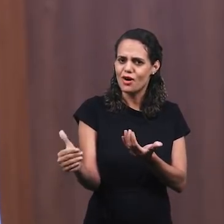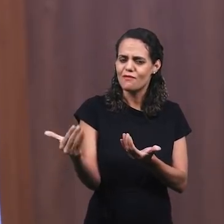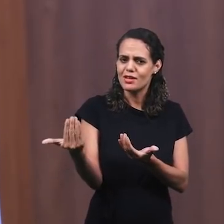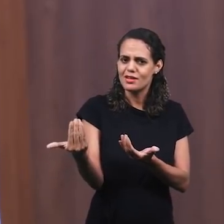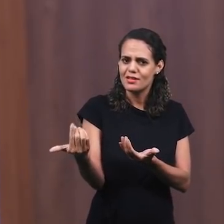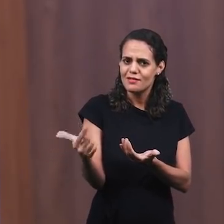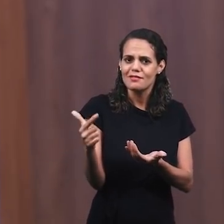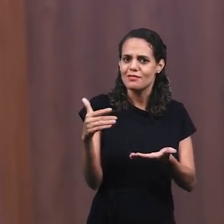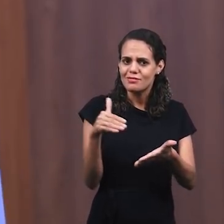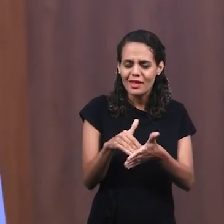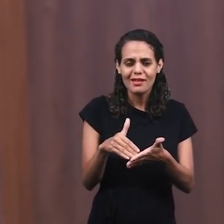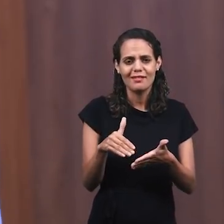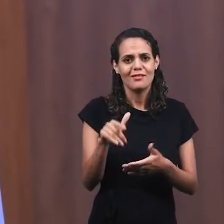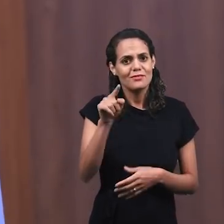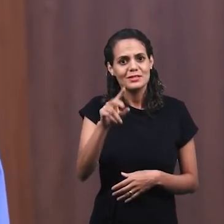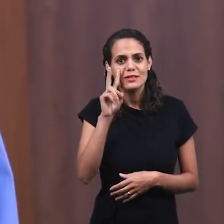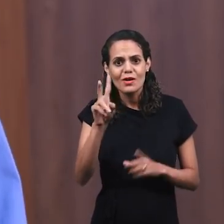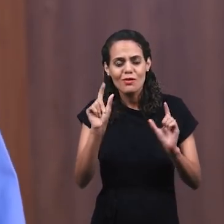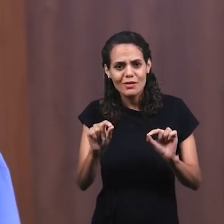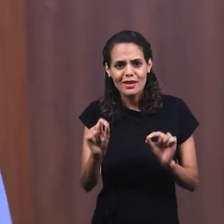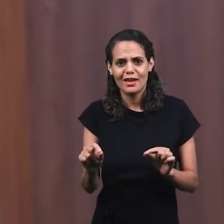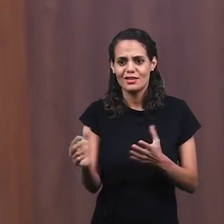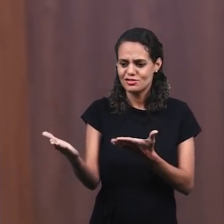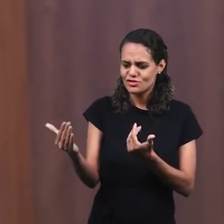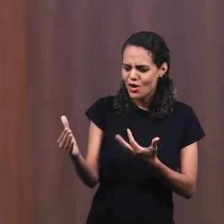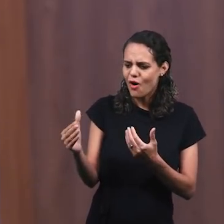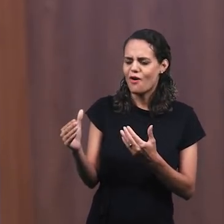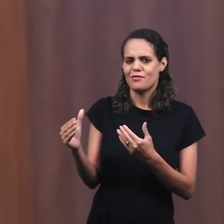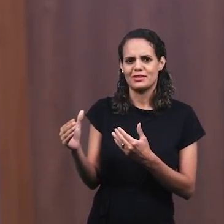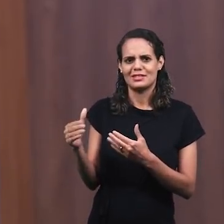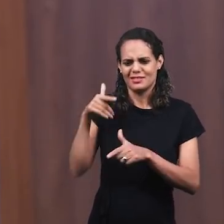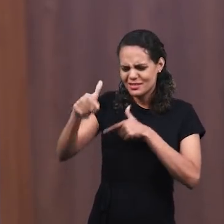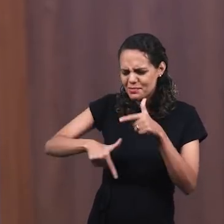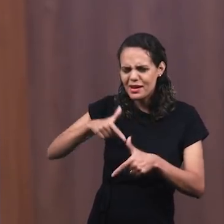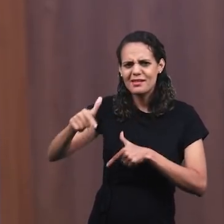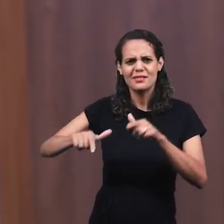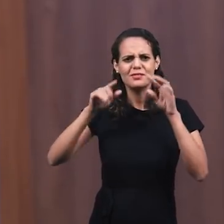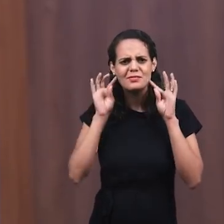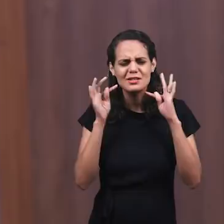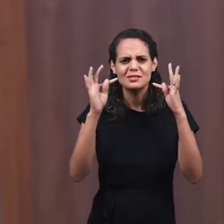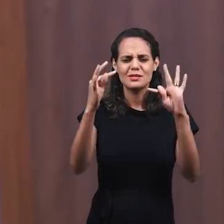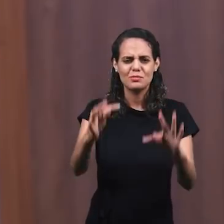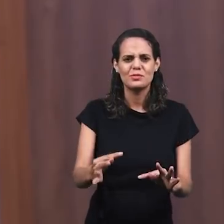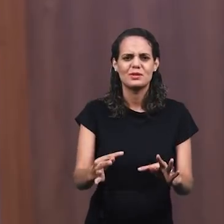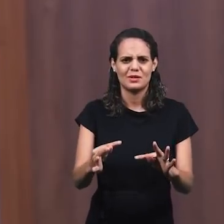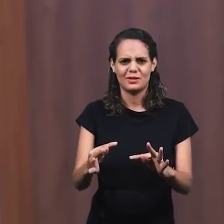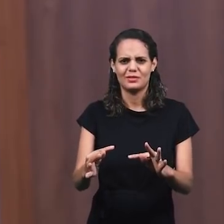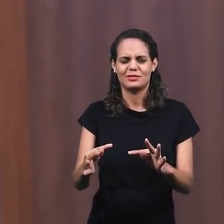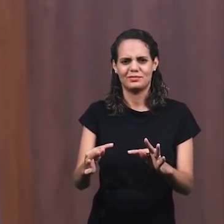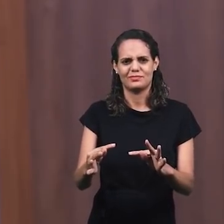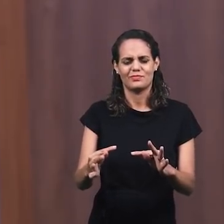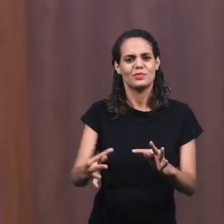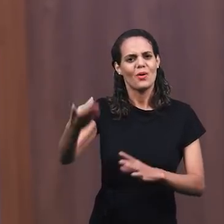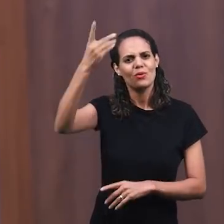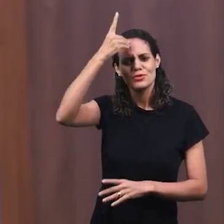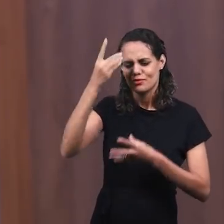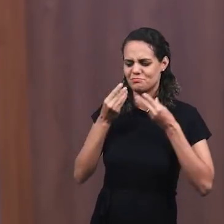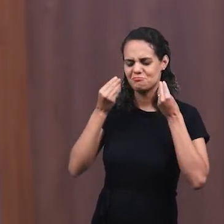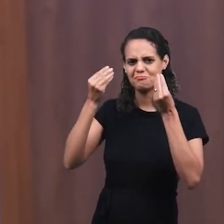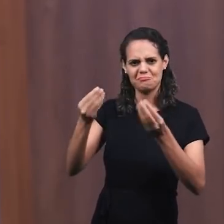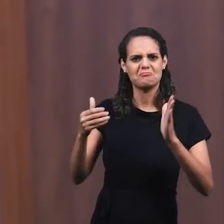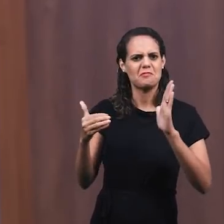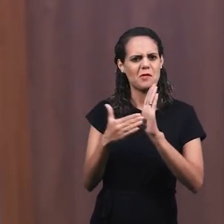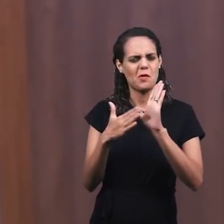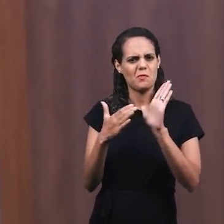também. Jovens trabalhando. Você não tem jovens como espectadores. Eles que estão testemunhando, eles que estão entregando os dons, eles